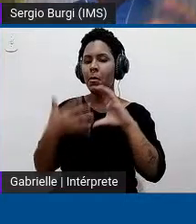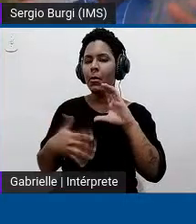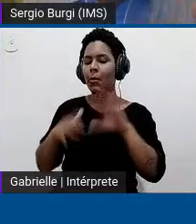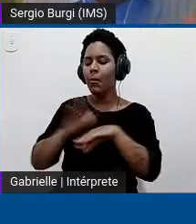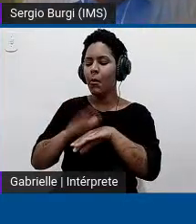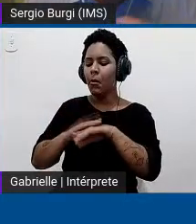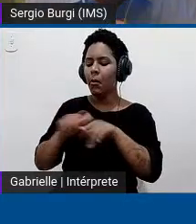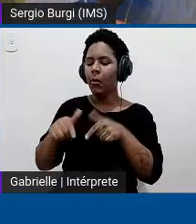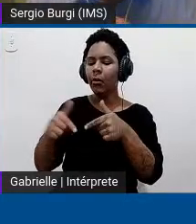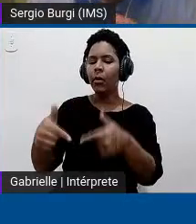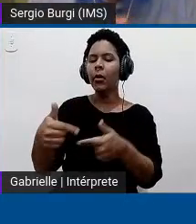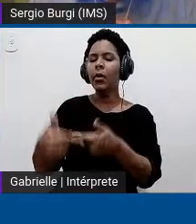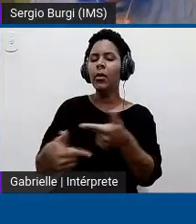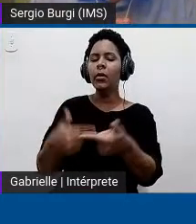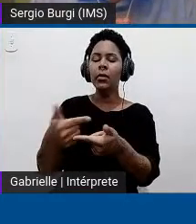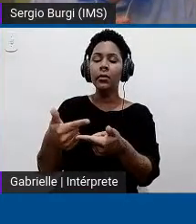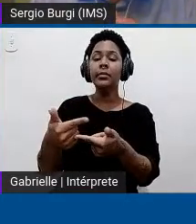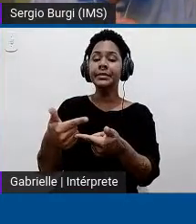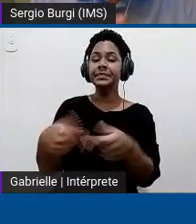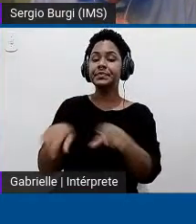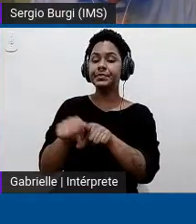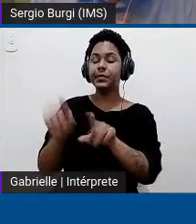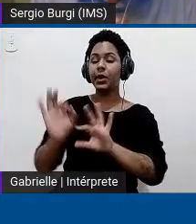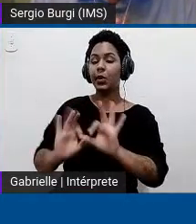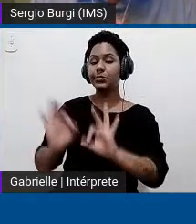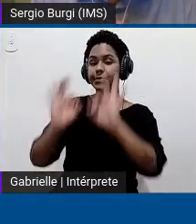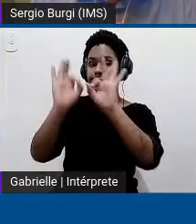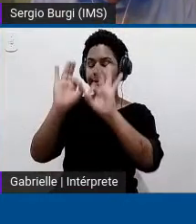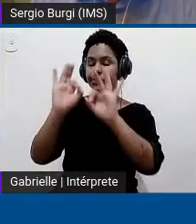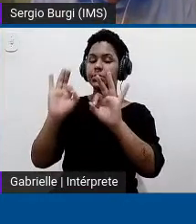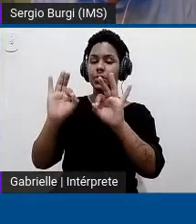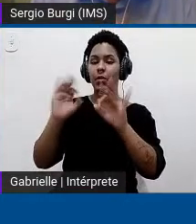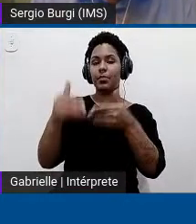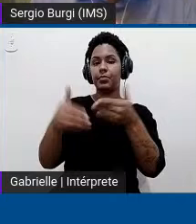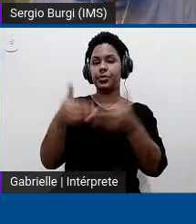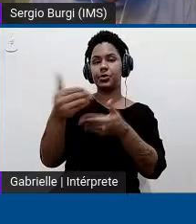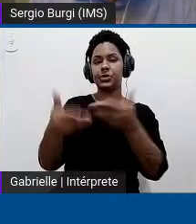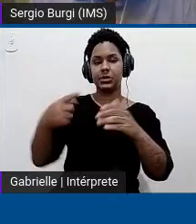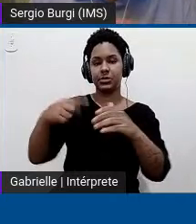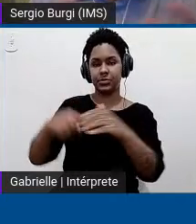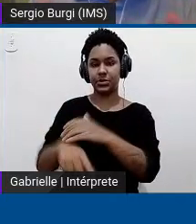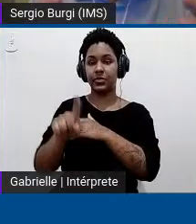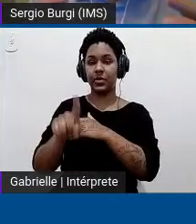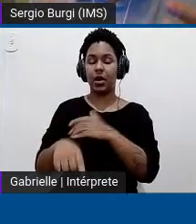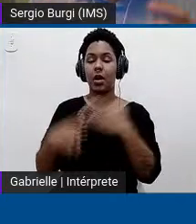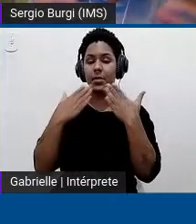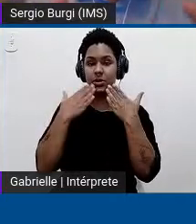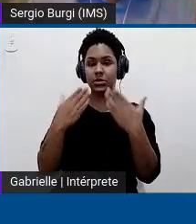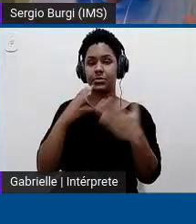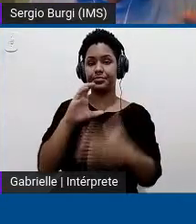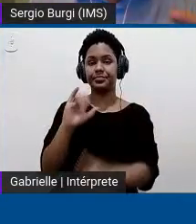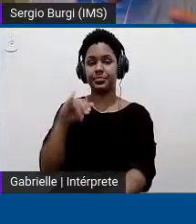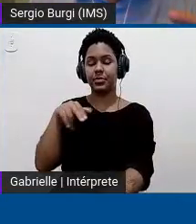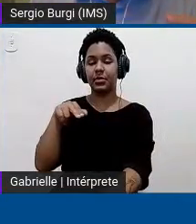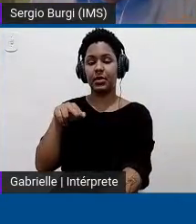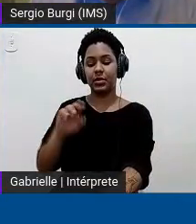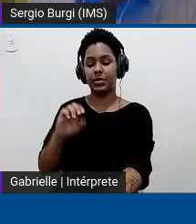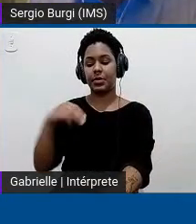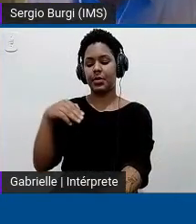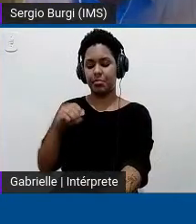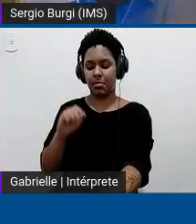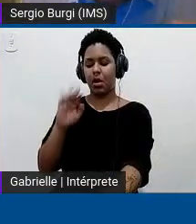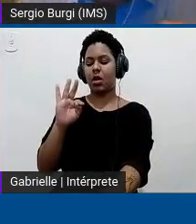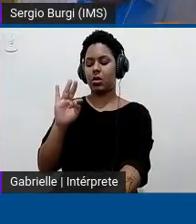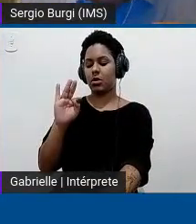operacionais, né, da construção desse processo imersivo, que é a apresentação do cinematógrafo, um cinema itinerante.